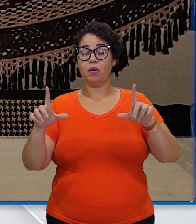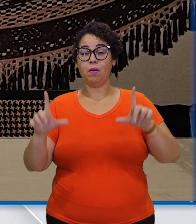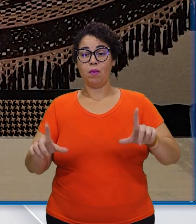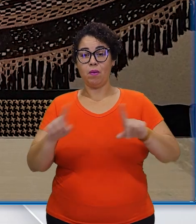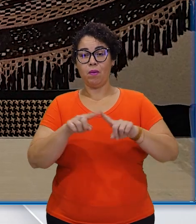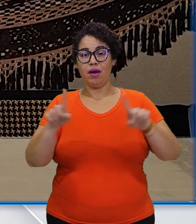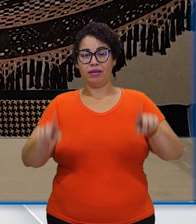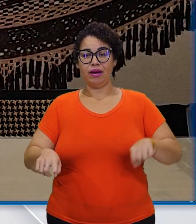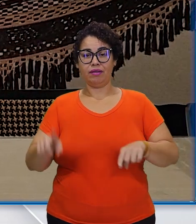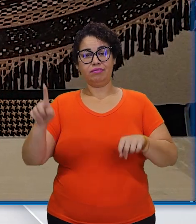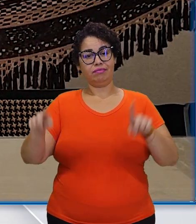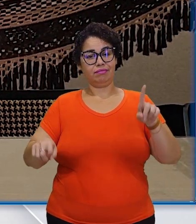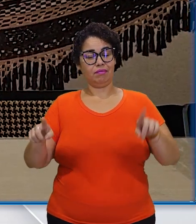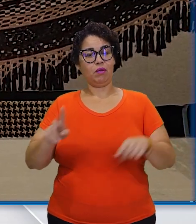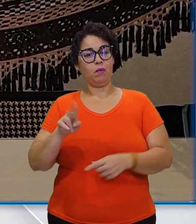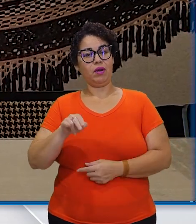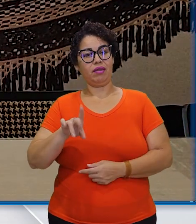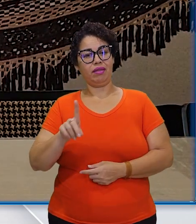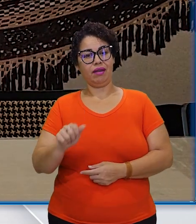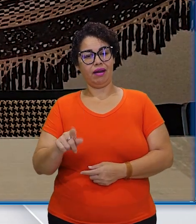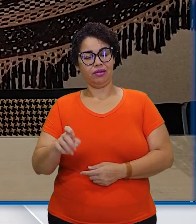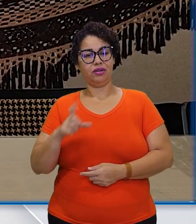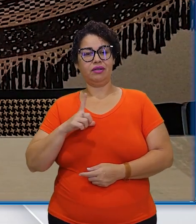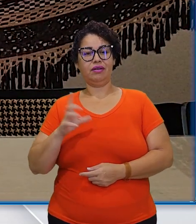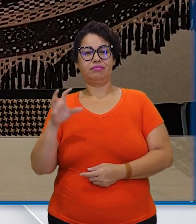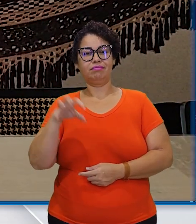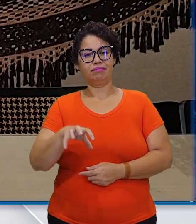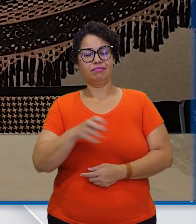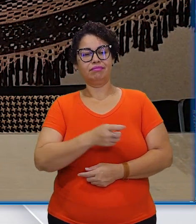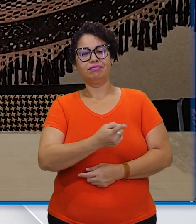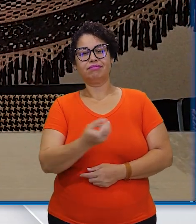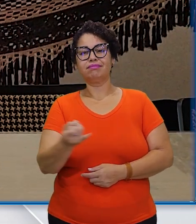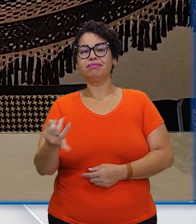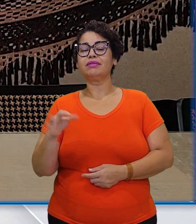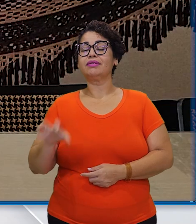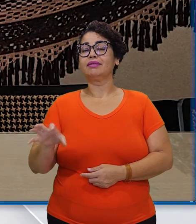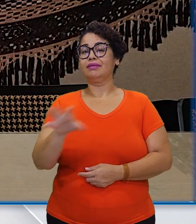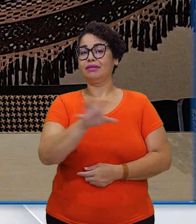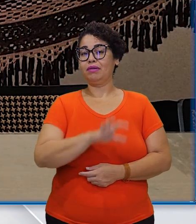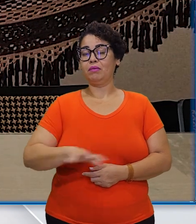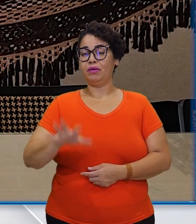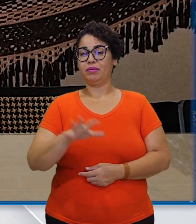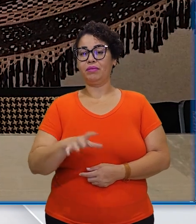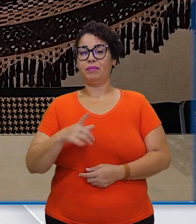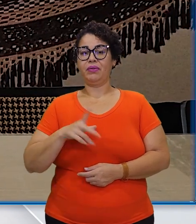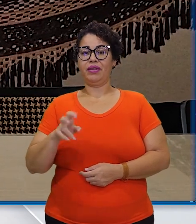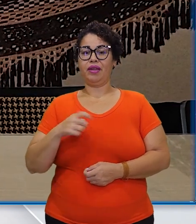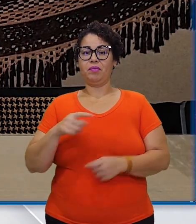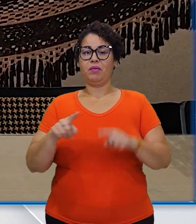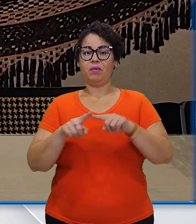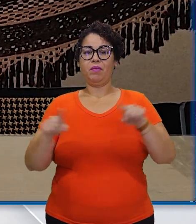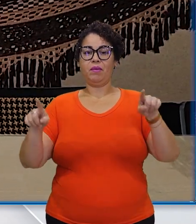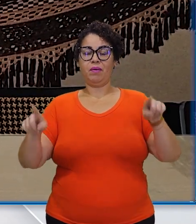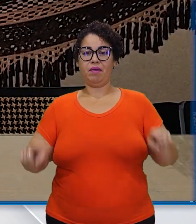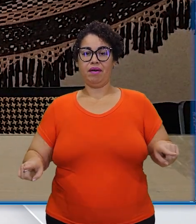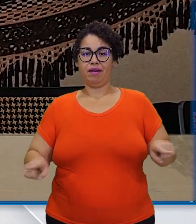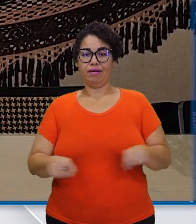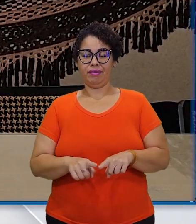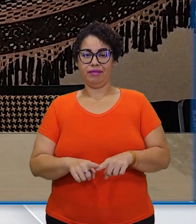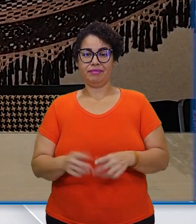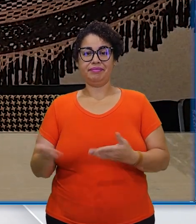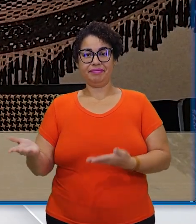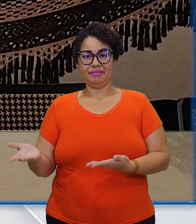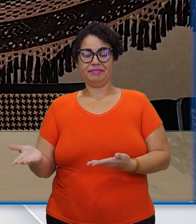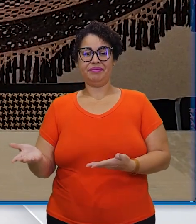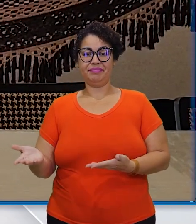com lado de uma unidade que cabem em determinada região. Eu tenho aqui um